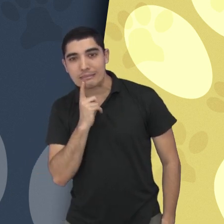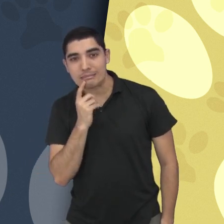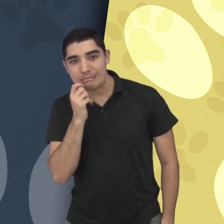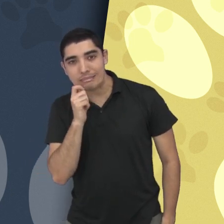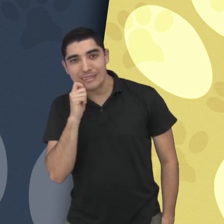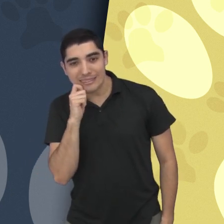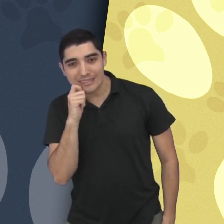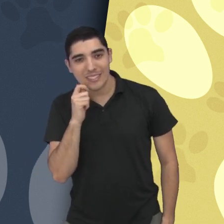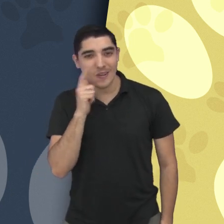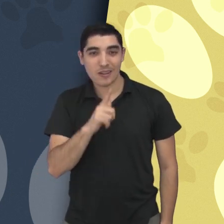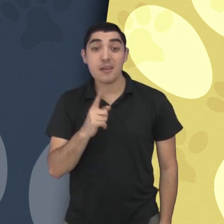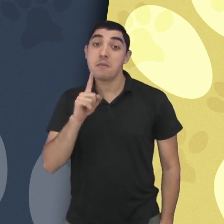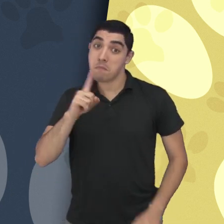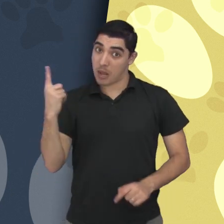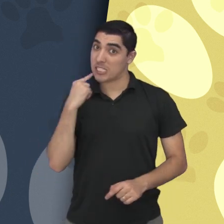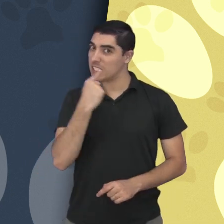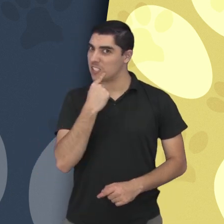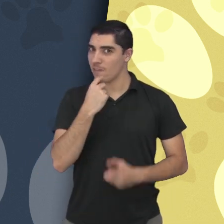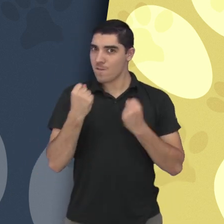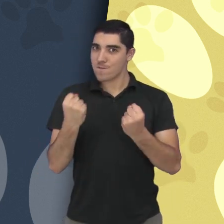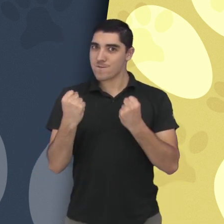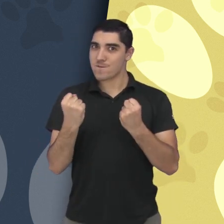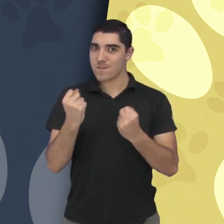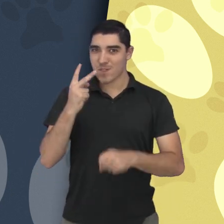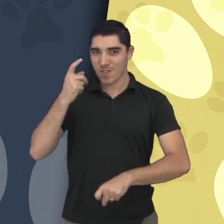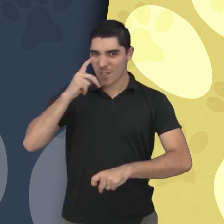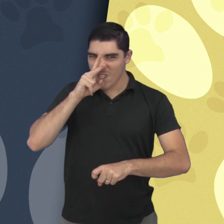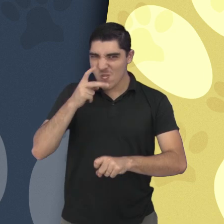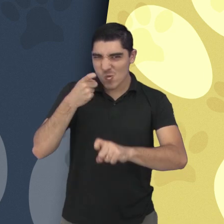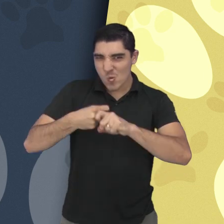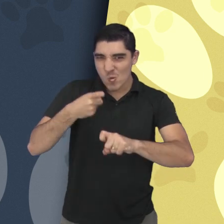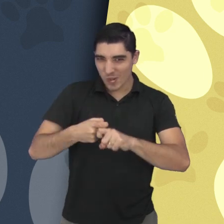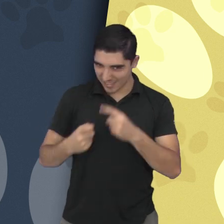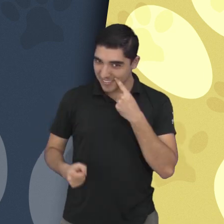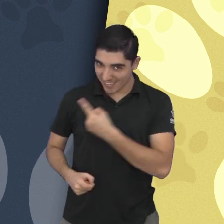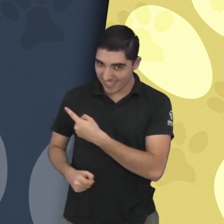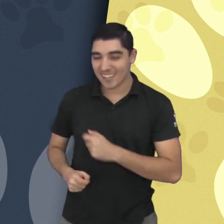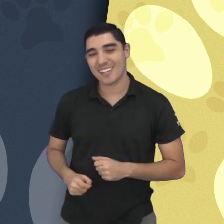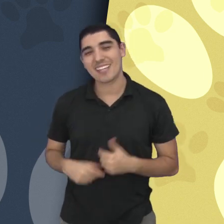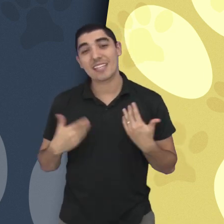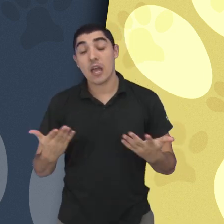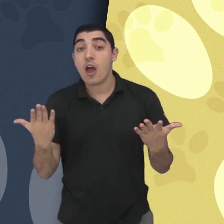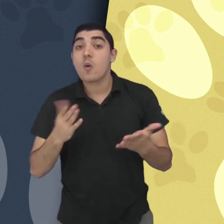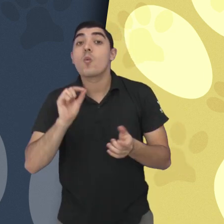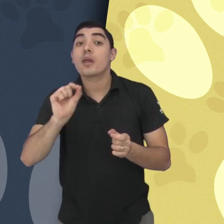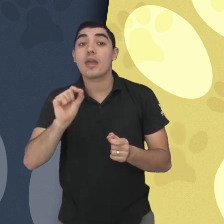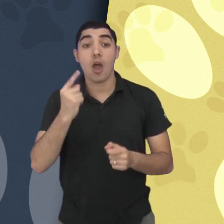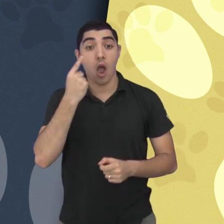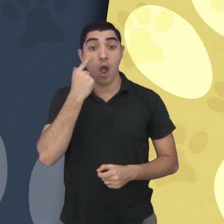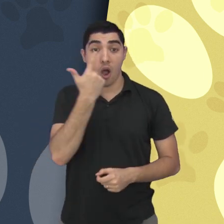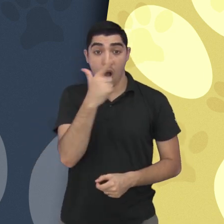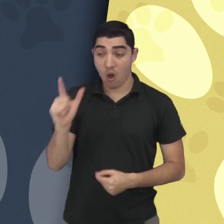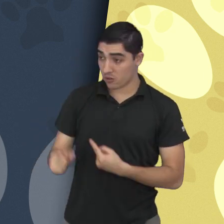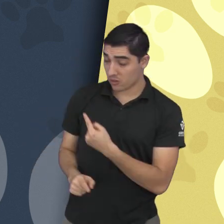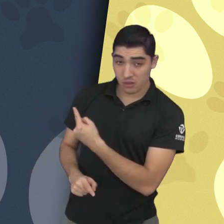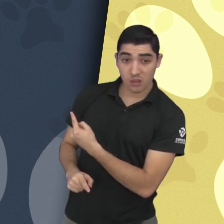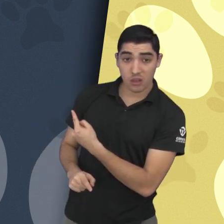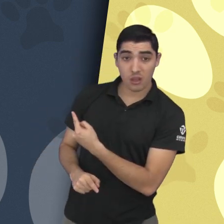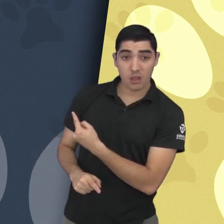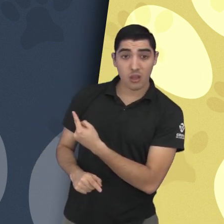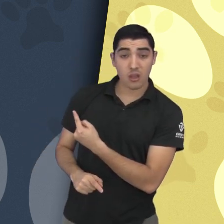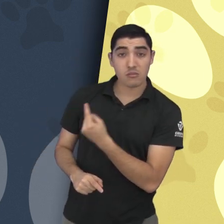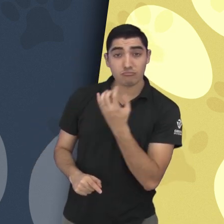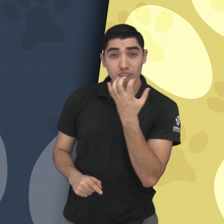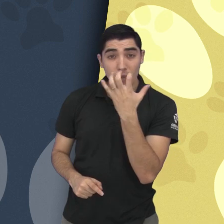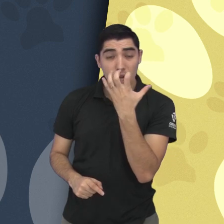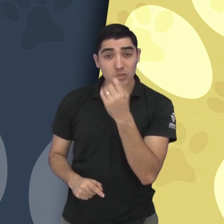dentinhos, mas pelo menos os dentes estão fortes. Isso eles estão, olha só. Falta agora incentivar esta bulldoguinha aqui, ó,